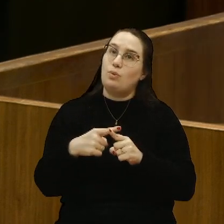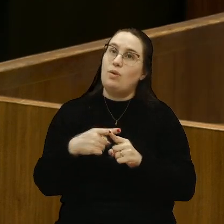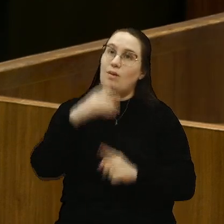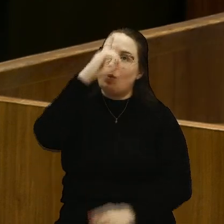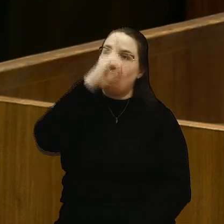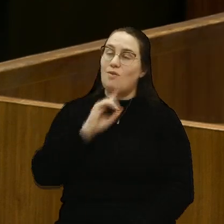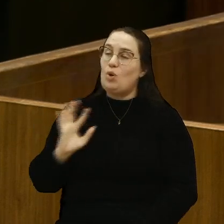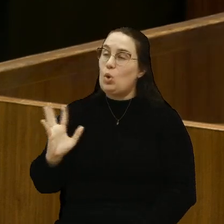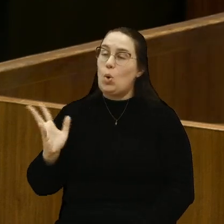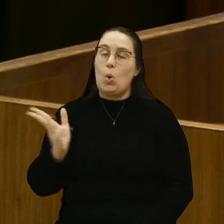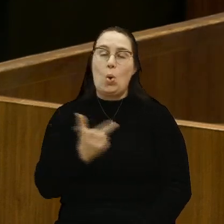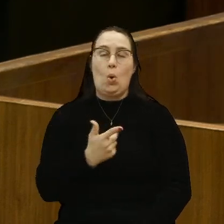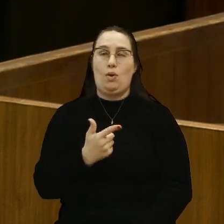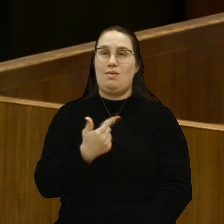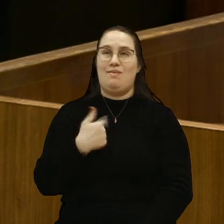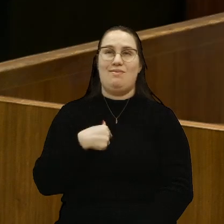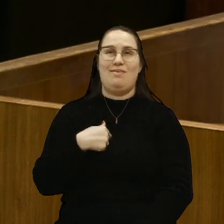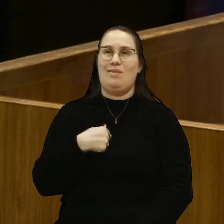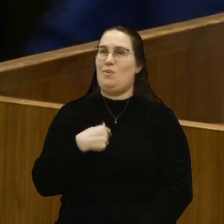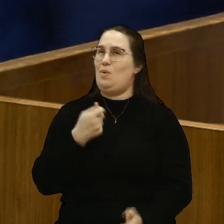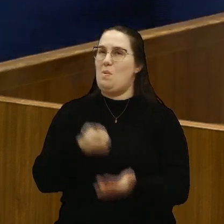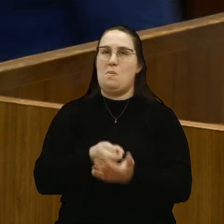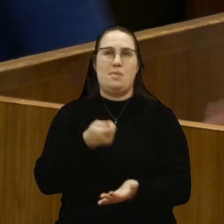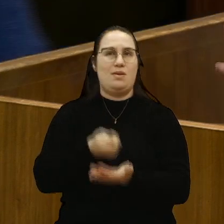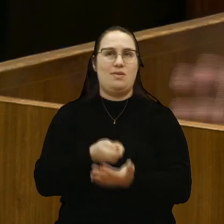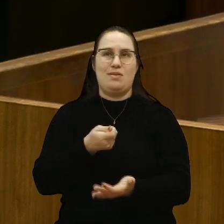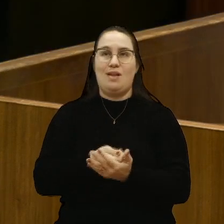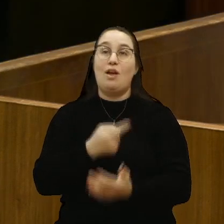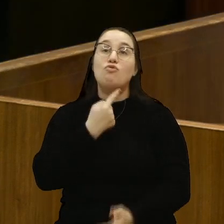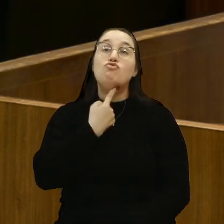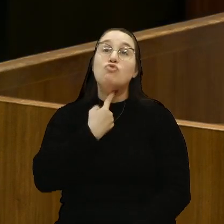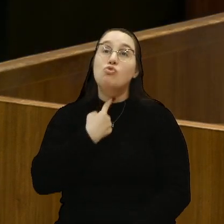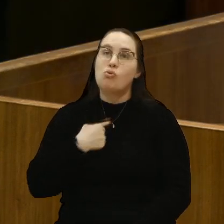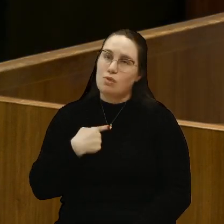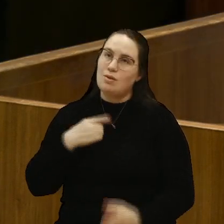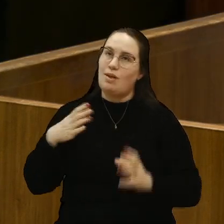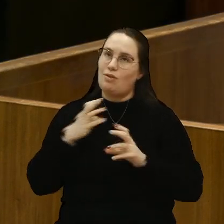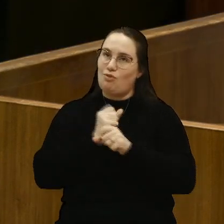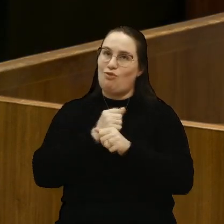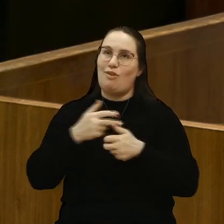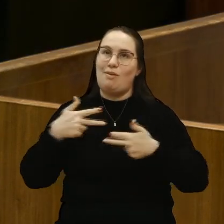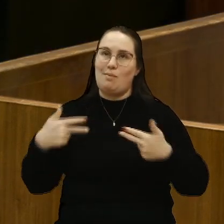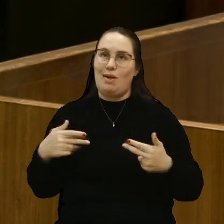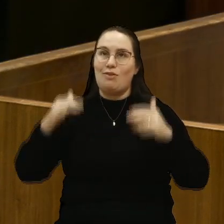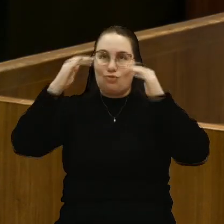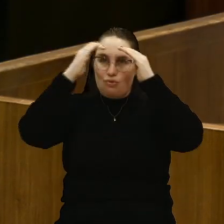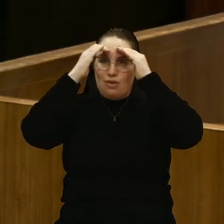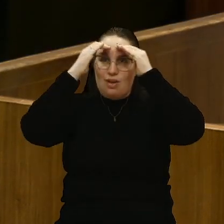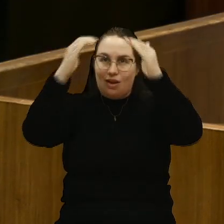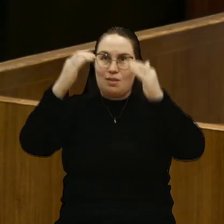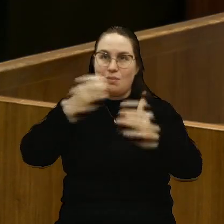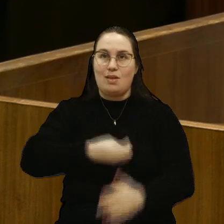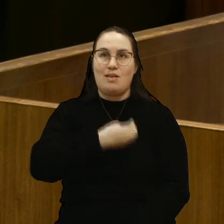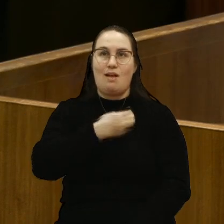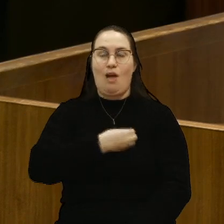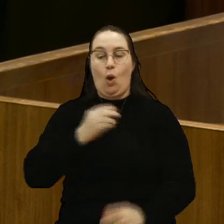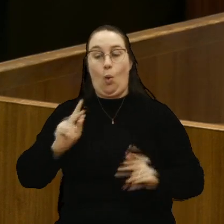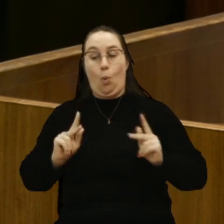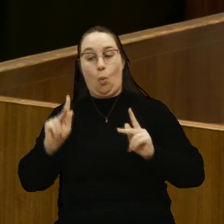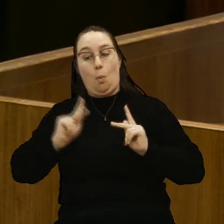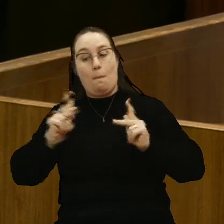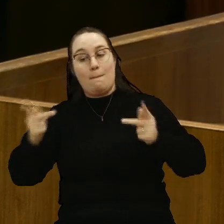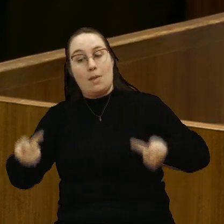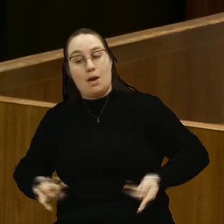de todos nós. Nós não temos obrigatoriedade de gostar de animais, mas de respeitar a vida humana